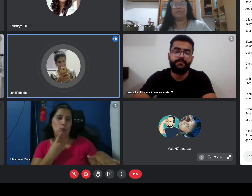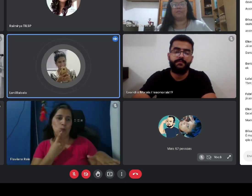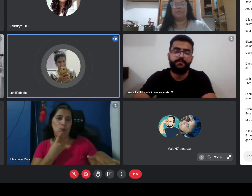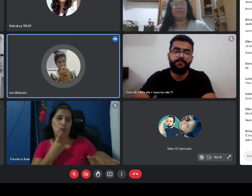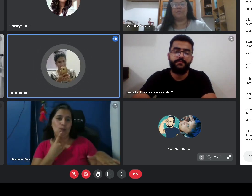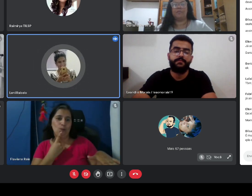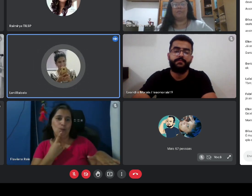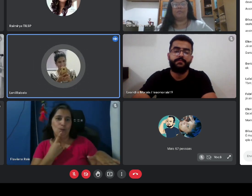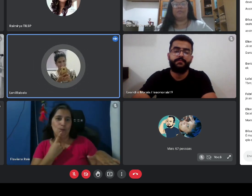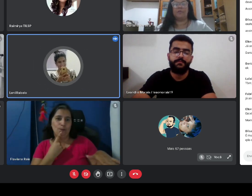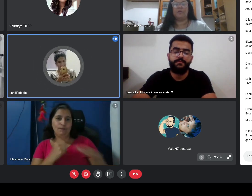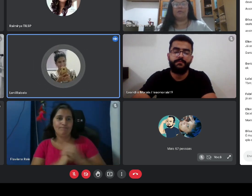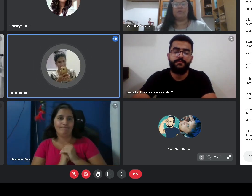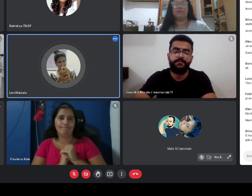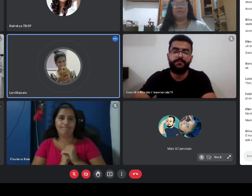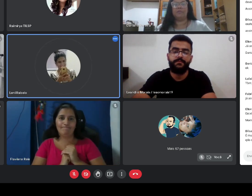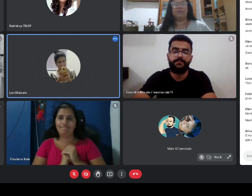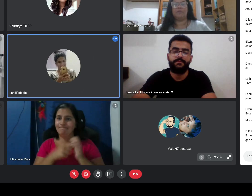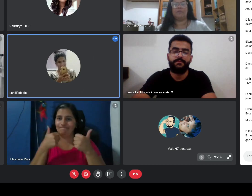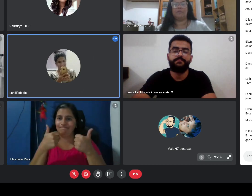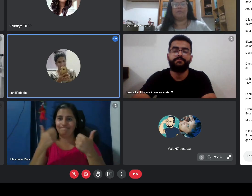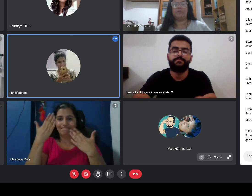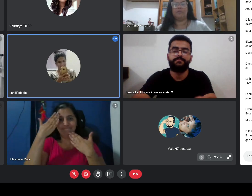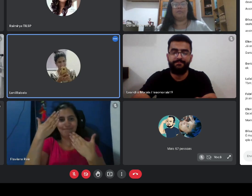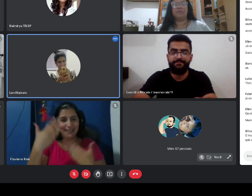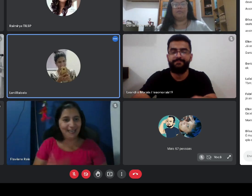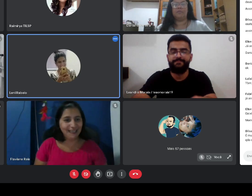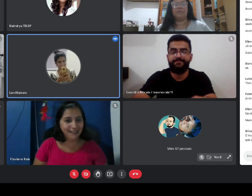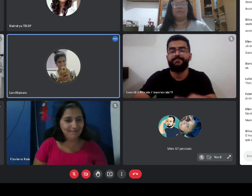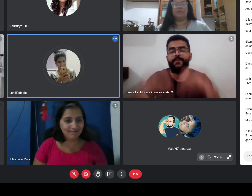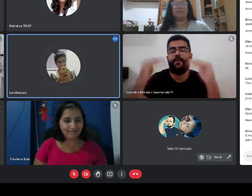é o ensino da criança surda.